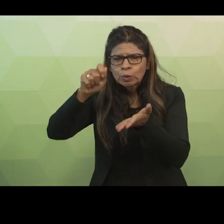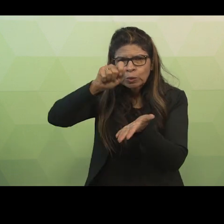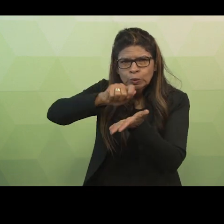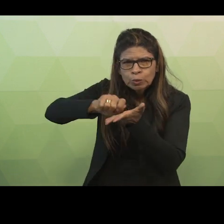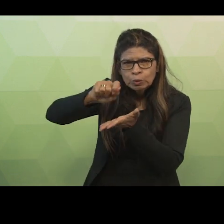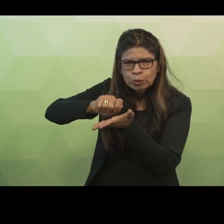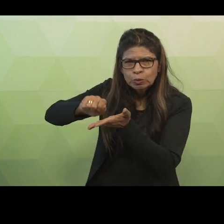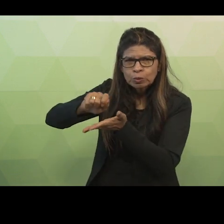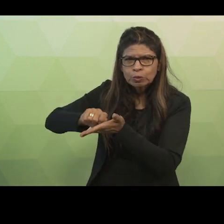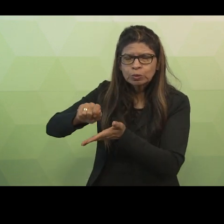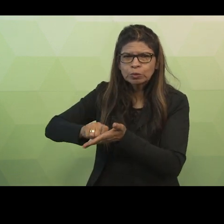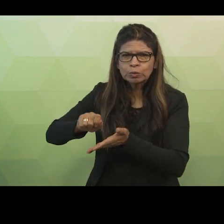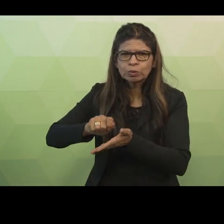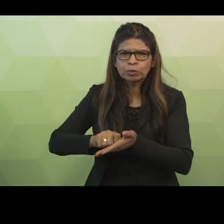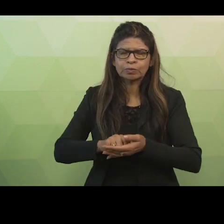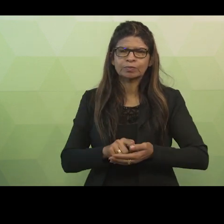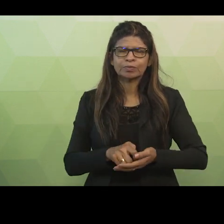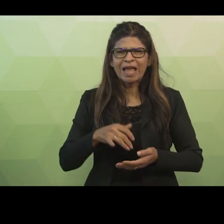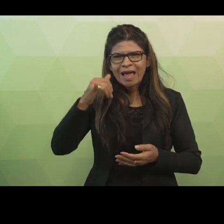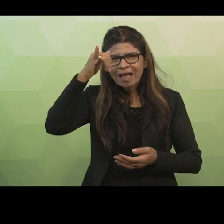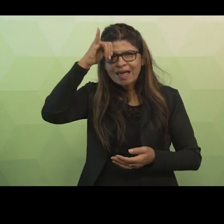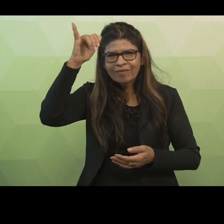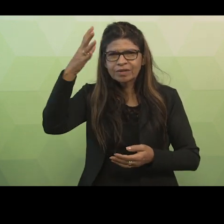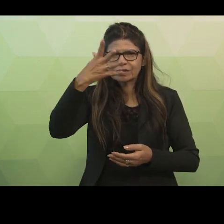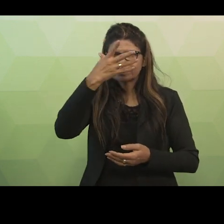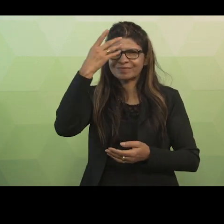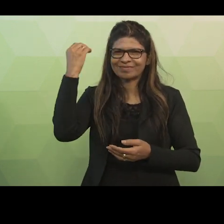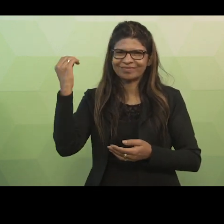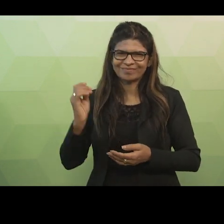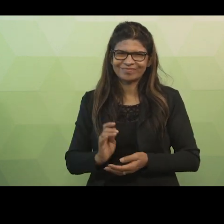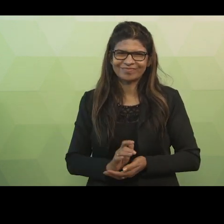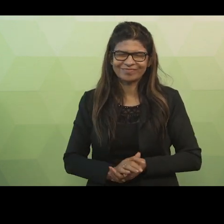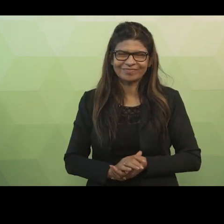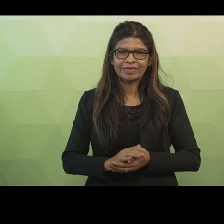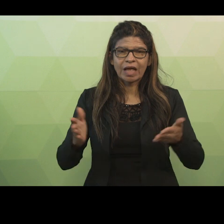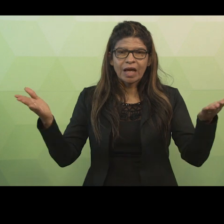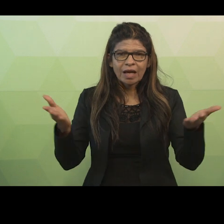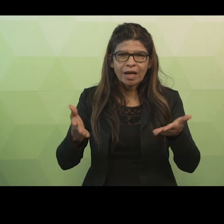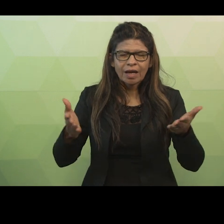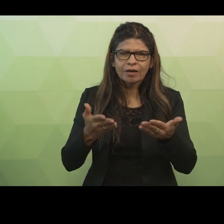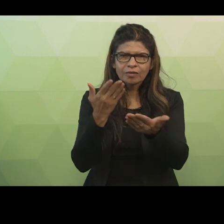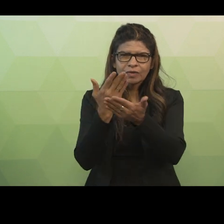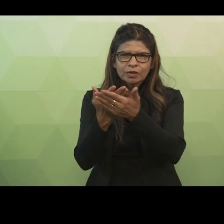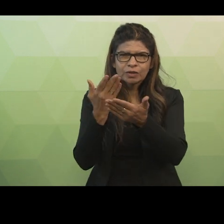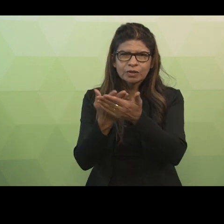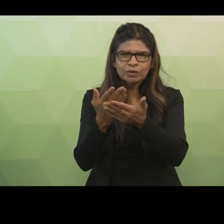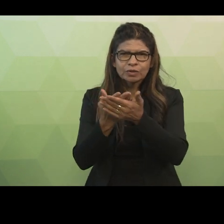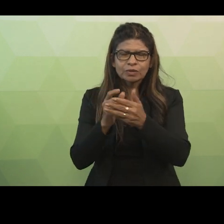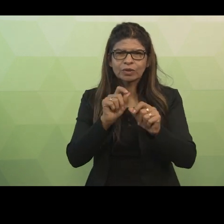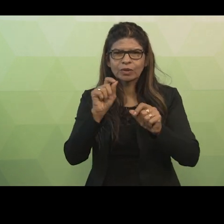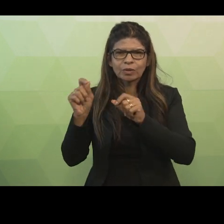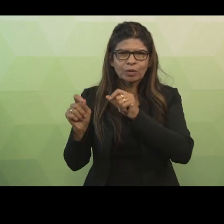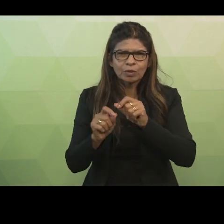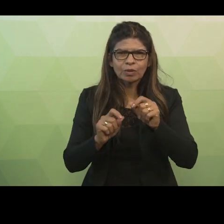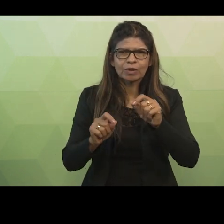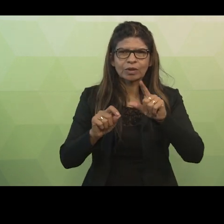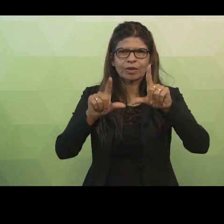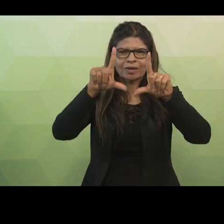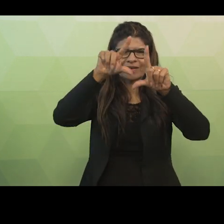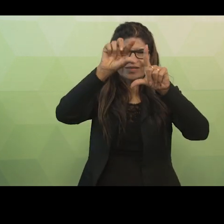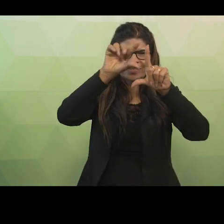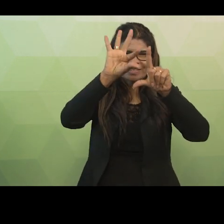ser que depois acabem esquecendo, ok? Nesta aula, iremos estudar sobre o diagrama de interação e